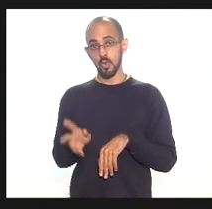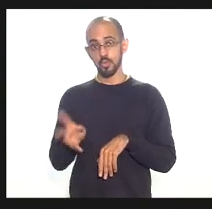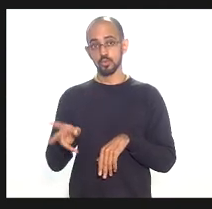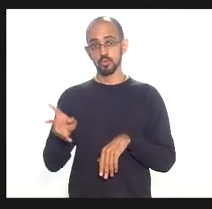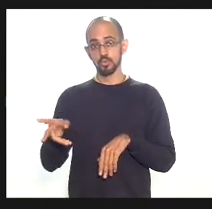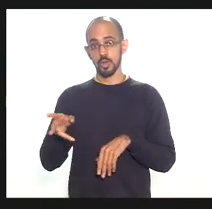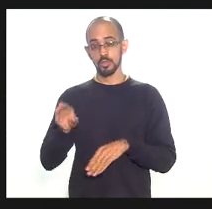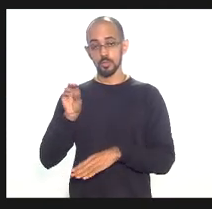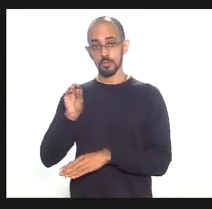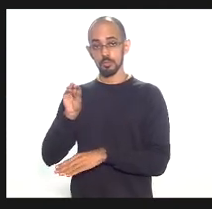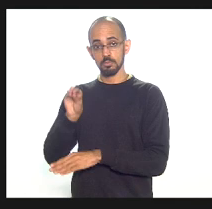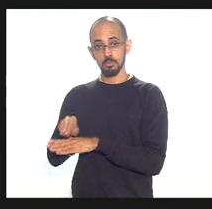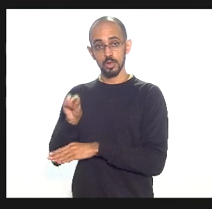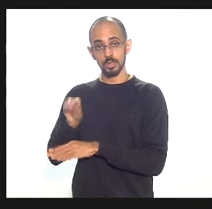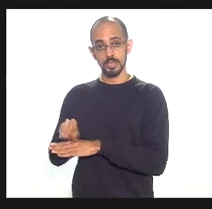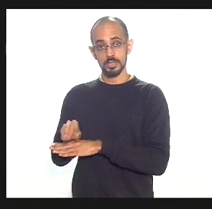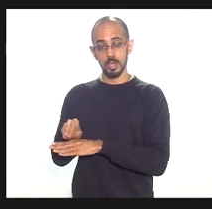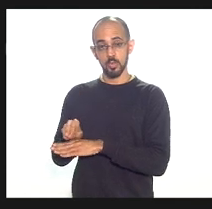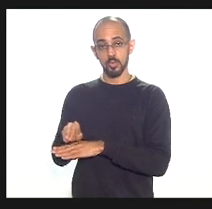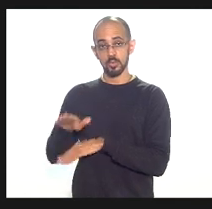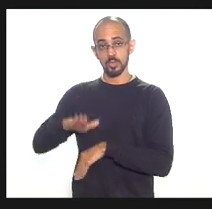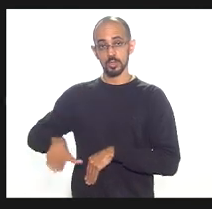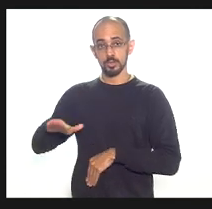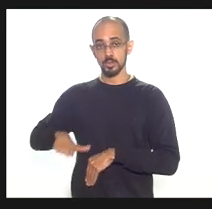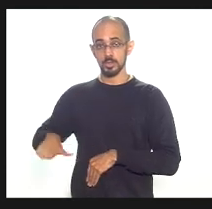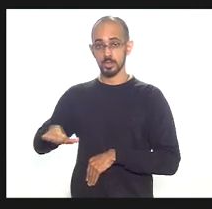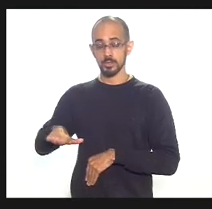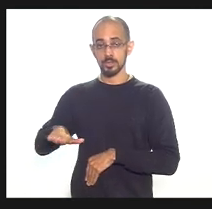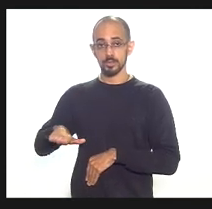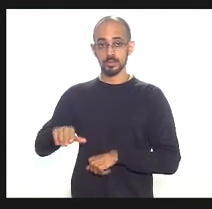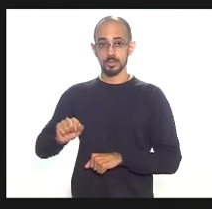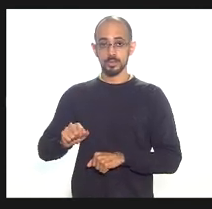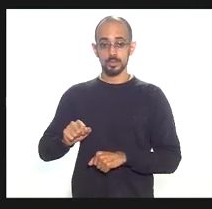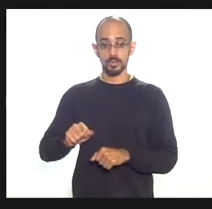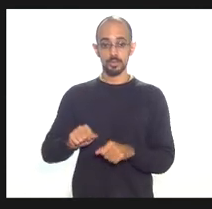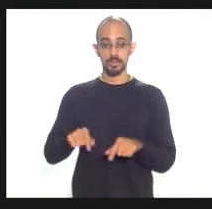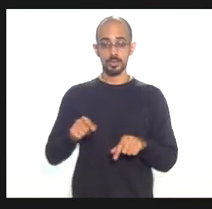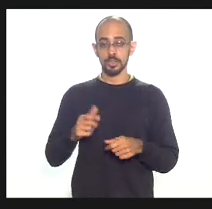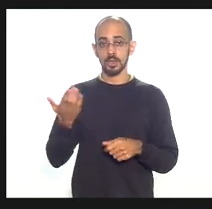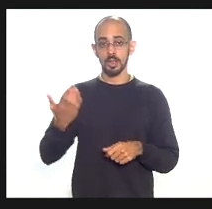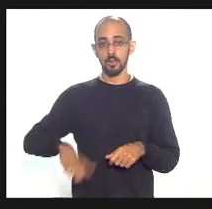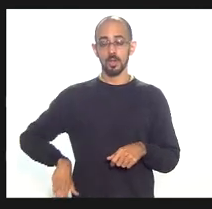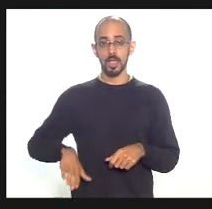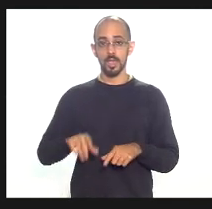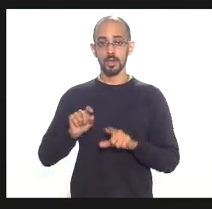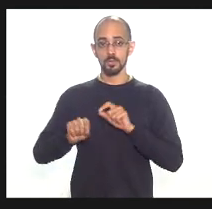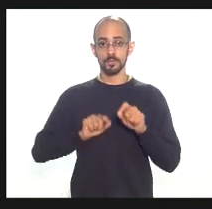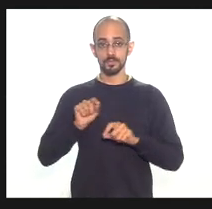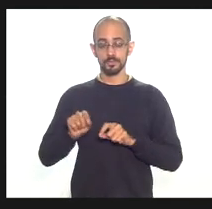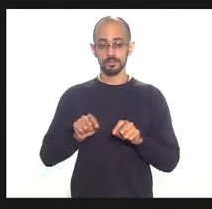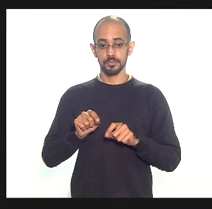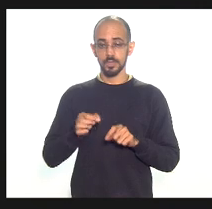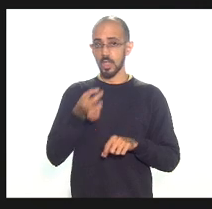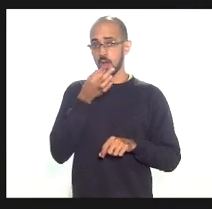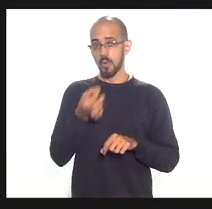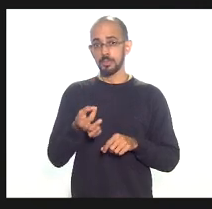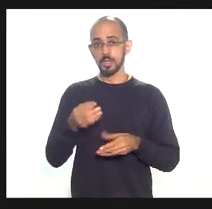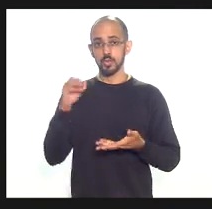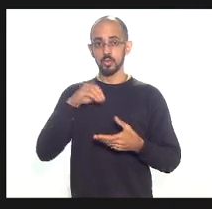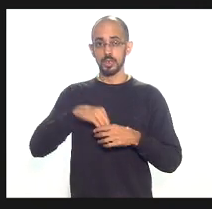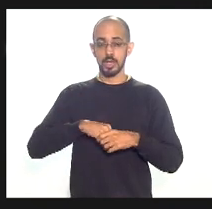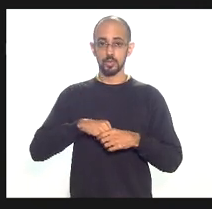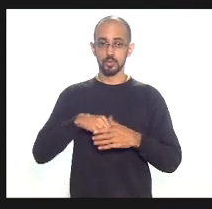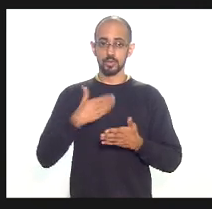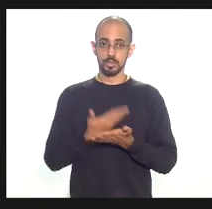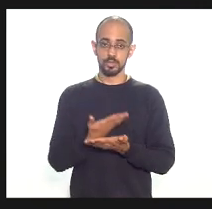proteger as nossas crianças na ideologia de colocar imparcialidade dentro das escolas na